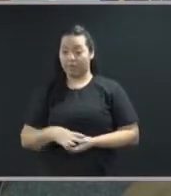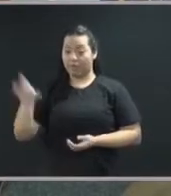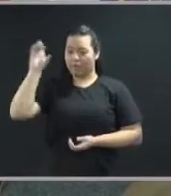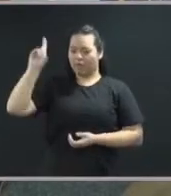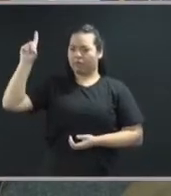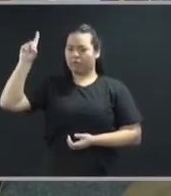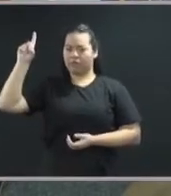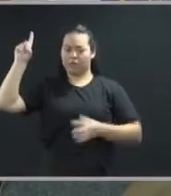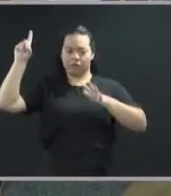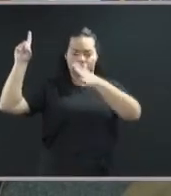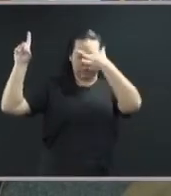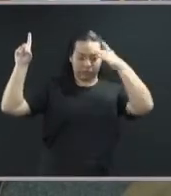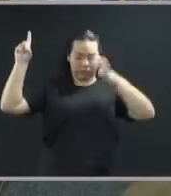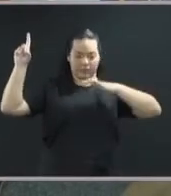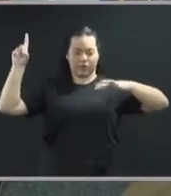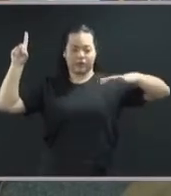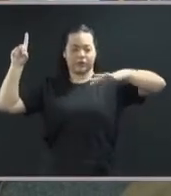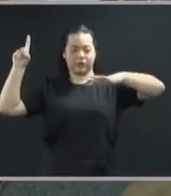resgatar